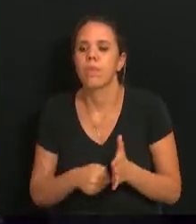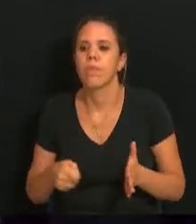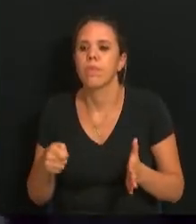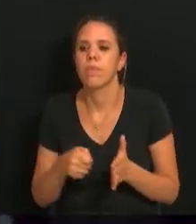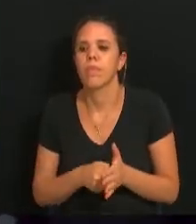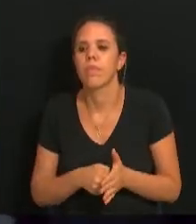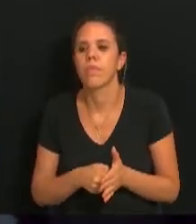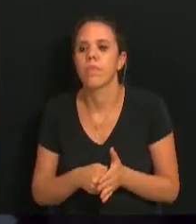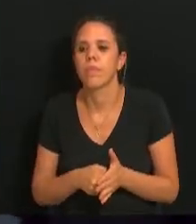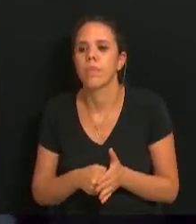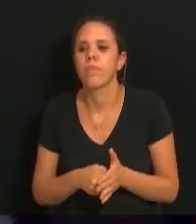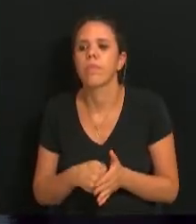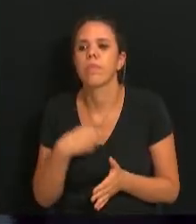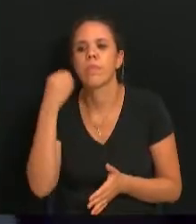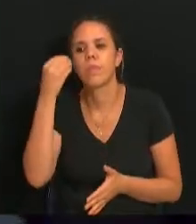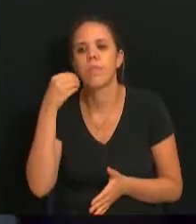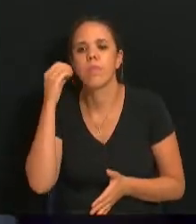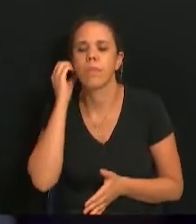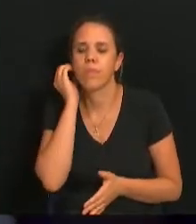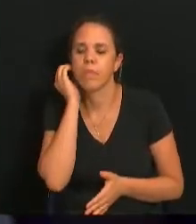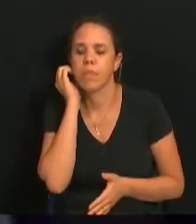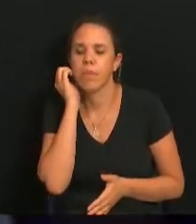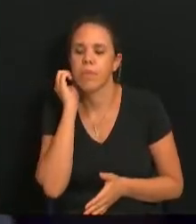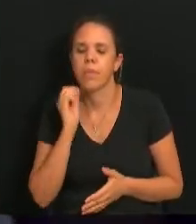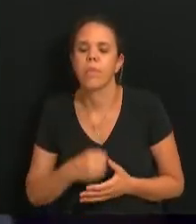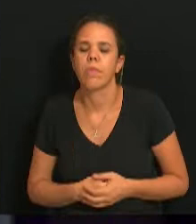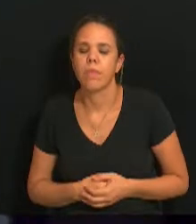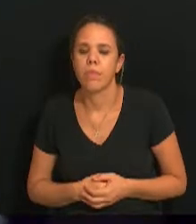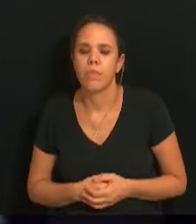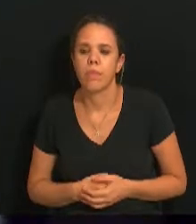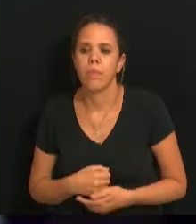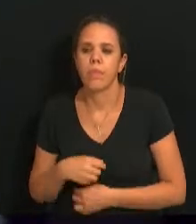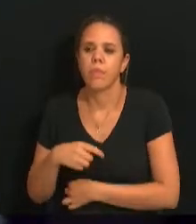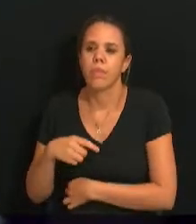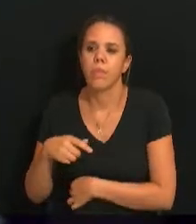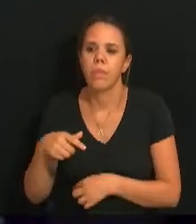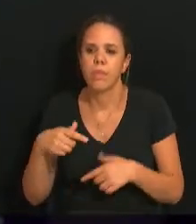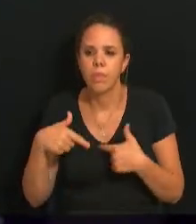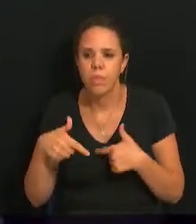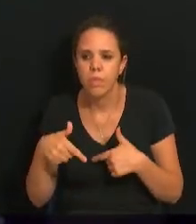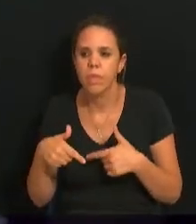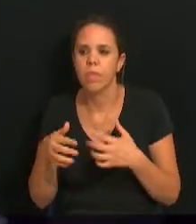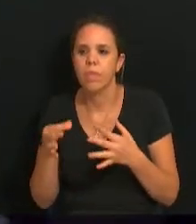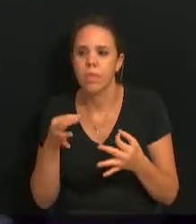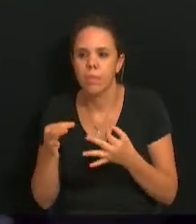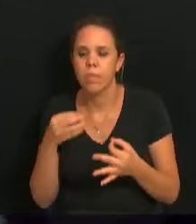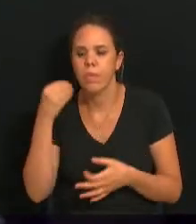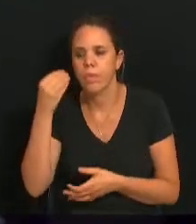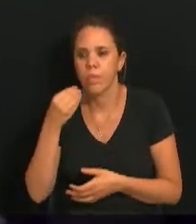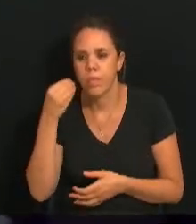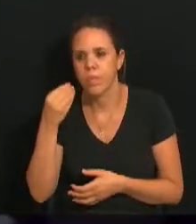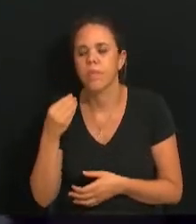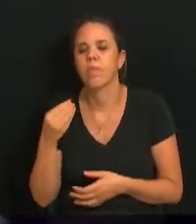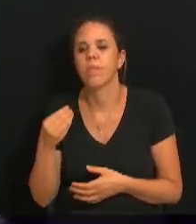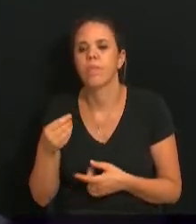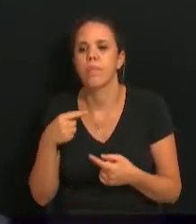da comunidade, que tem um trabalho crítico com esse conhecimento, que procura estar